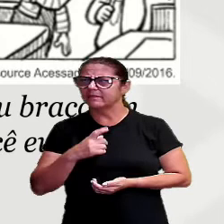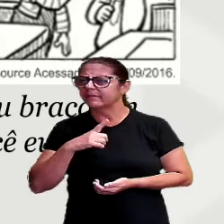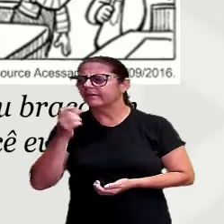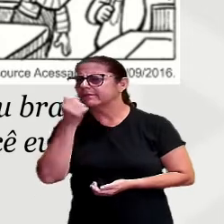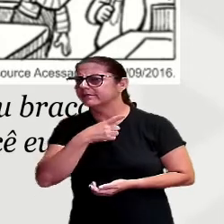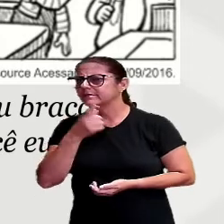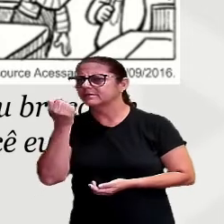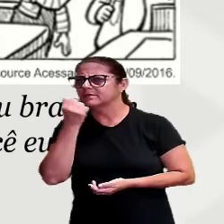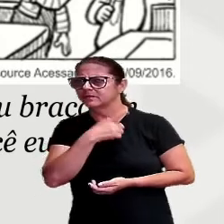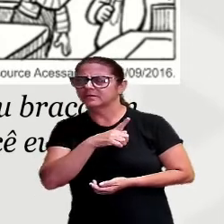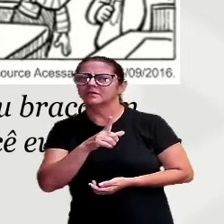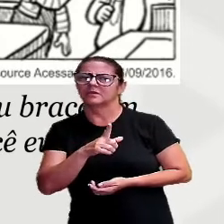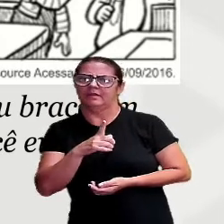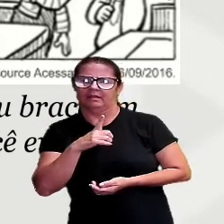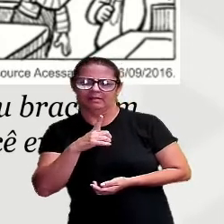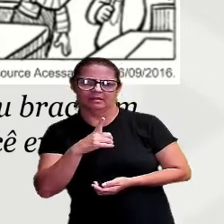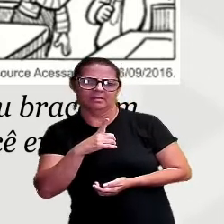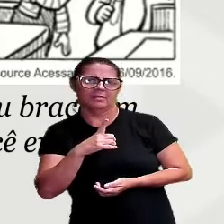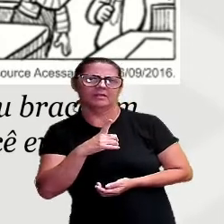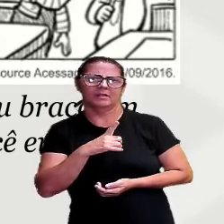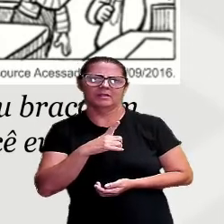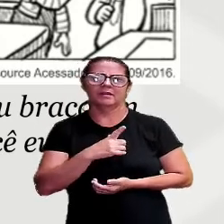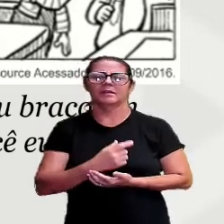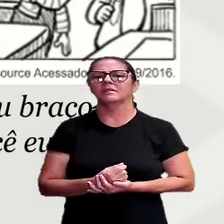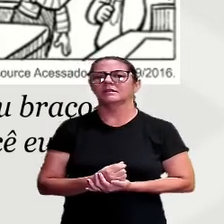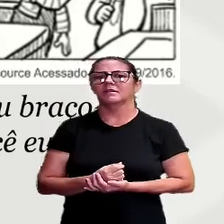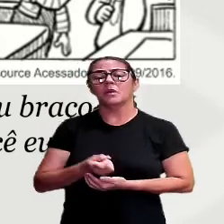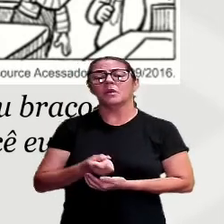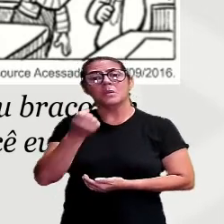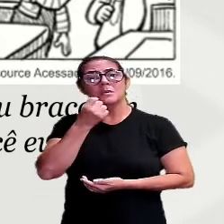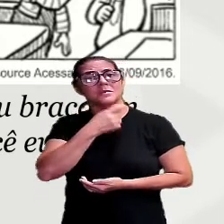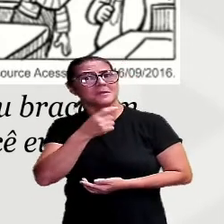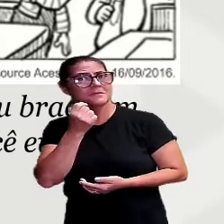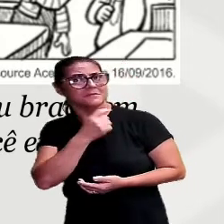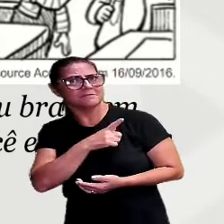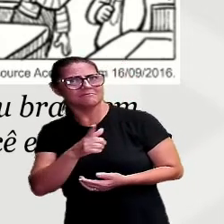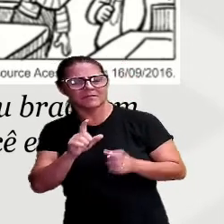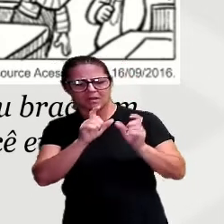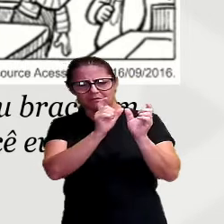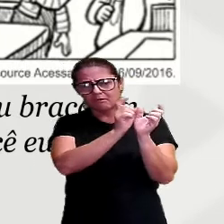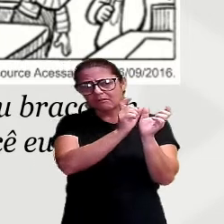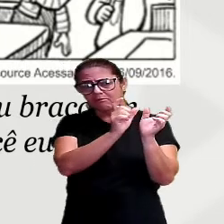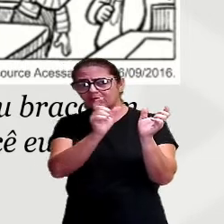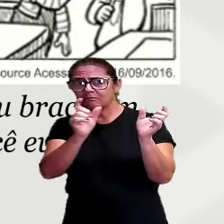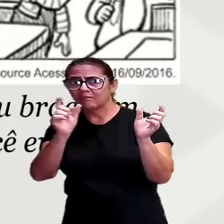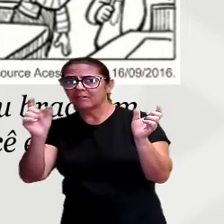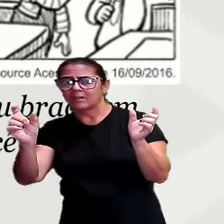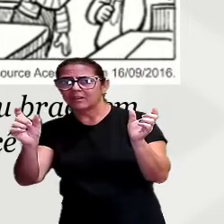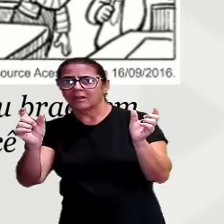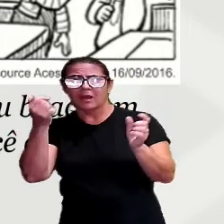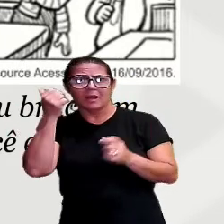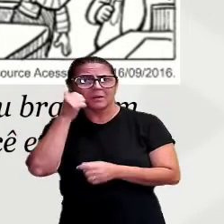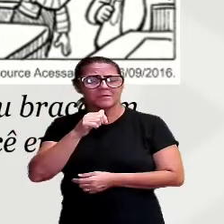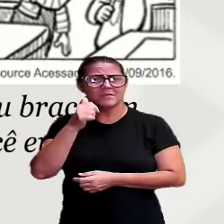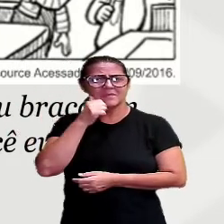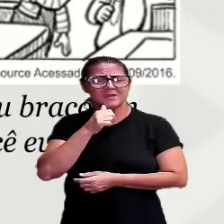aí bastante explícito, que é exatamente ela compreender de uma